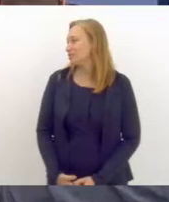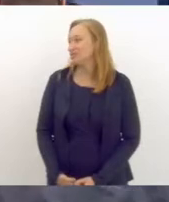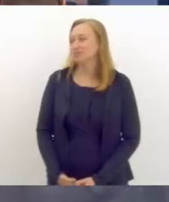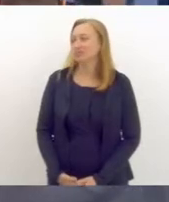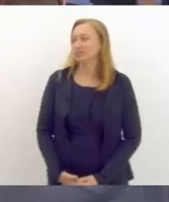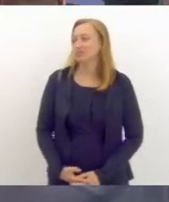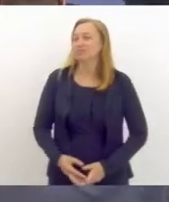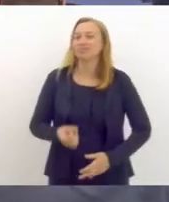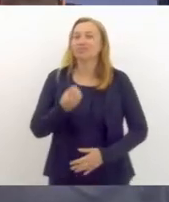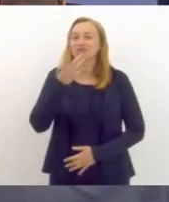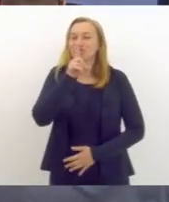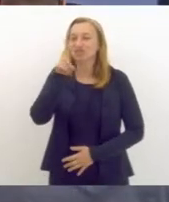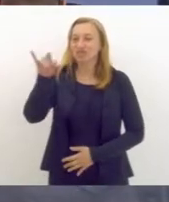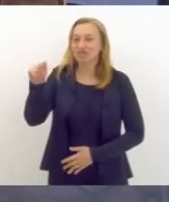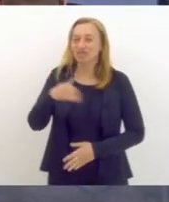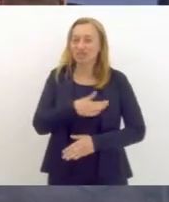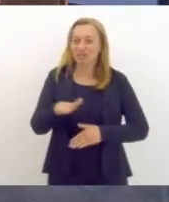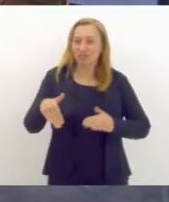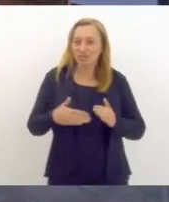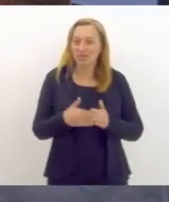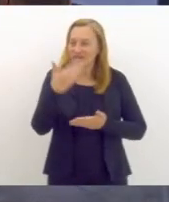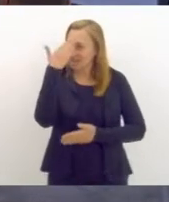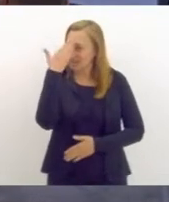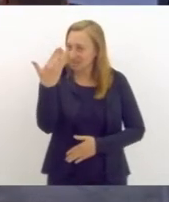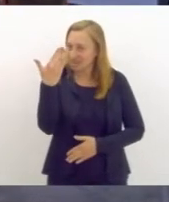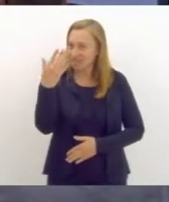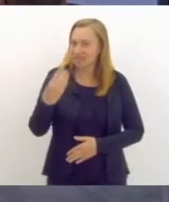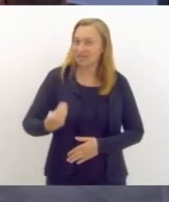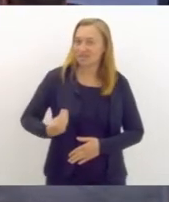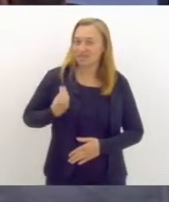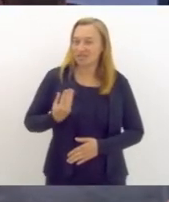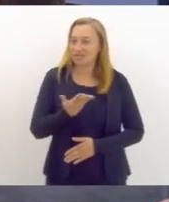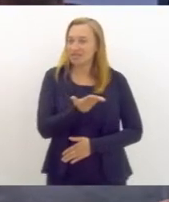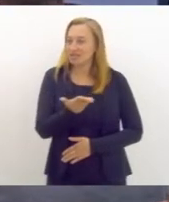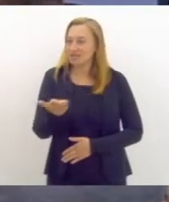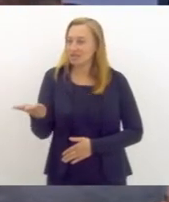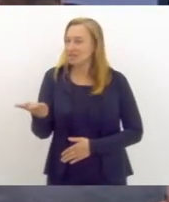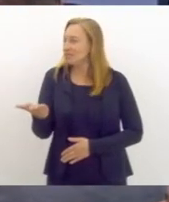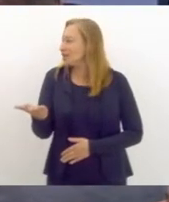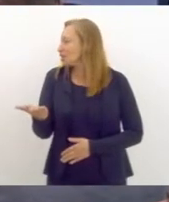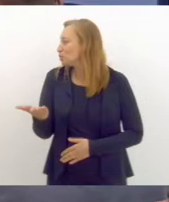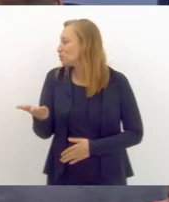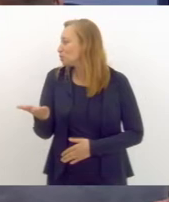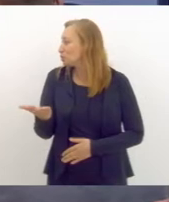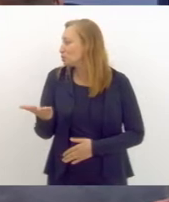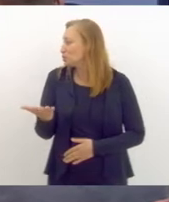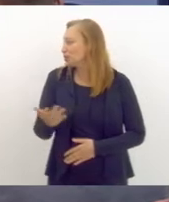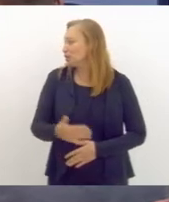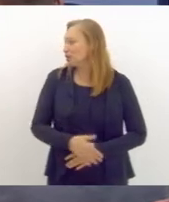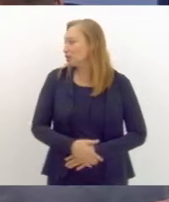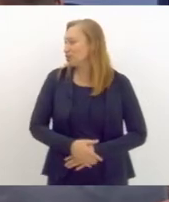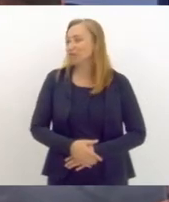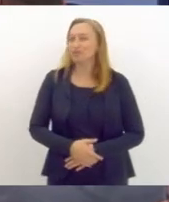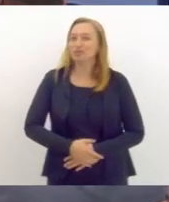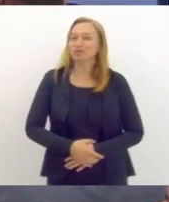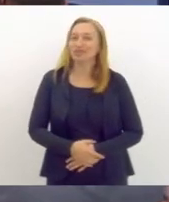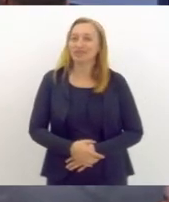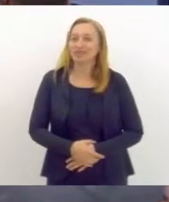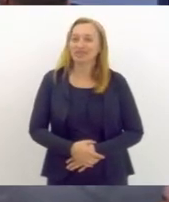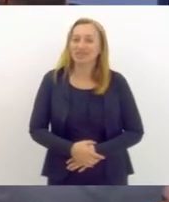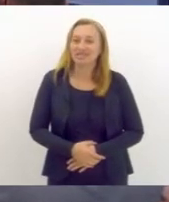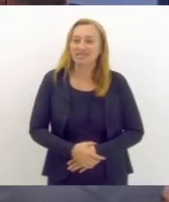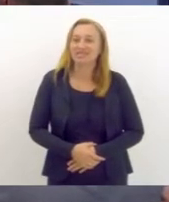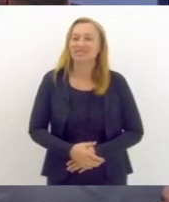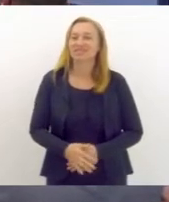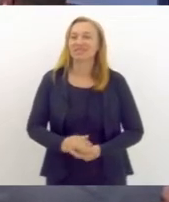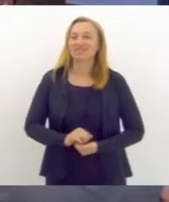Bom dia a todos agradeço a presença dos Senhores futuros Bombeiros Militares do Estado do Rio de